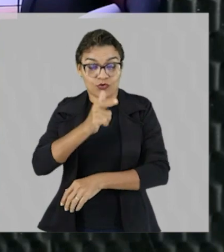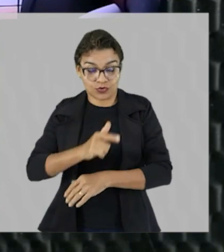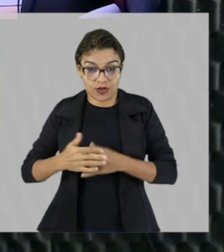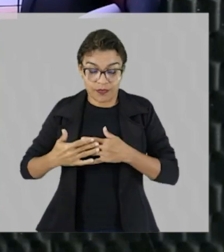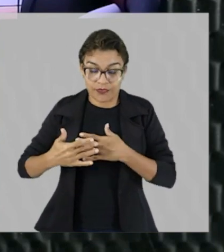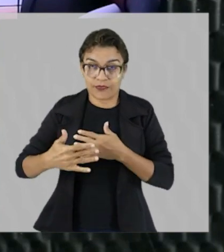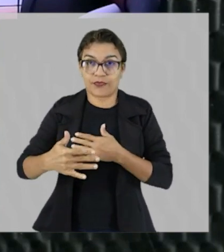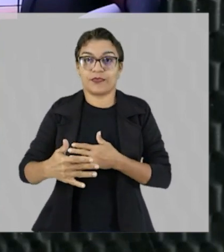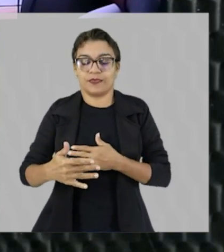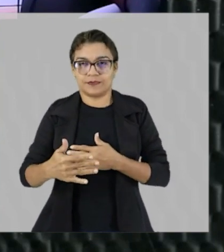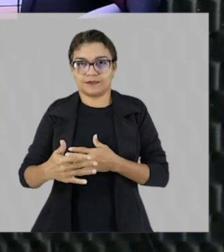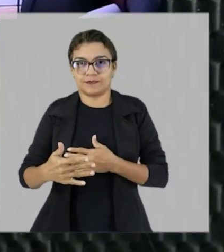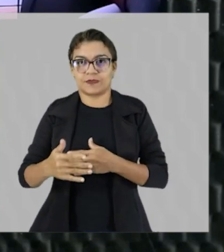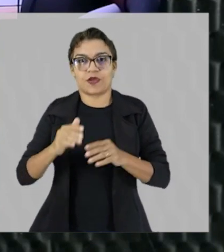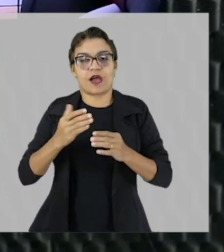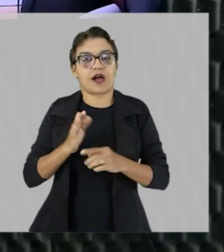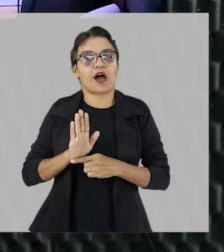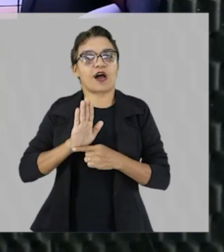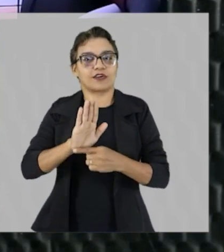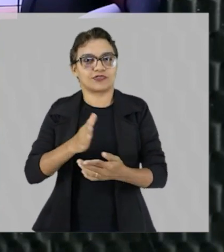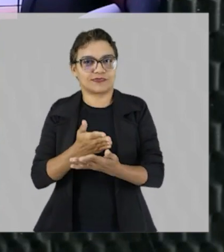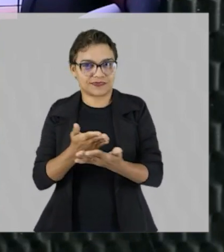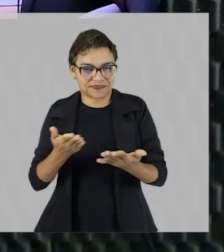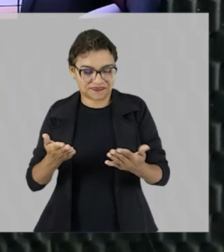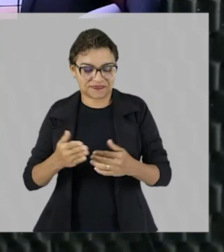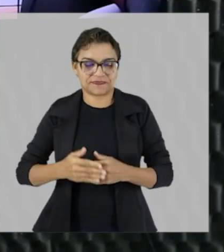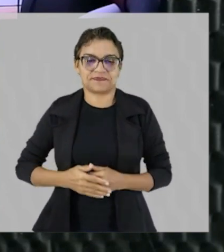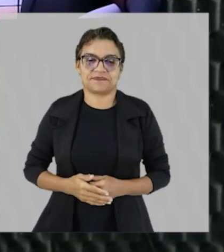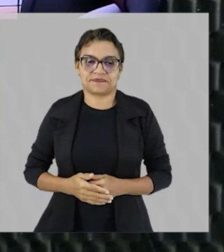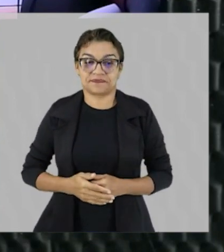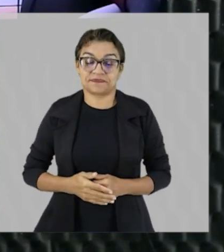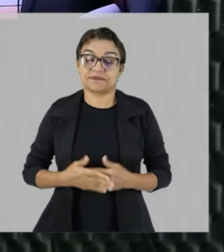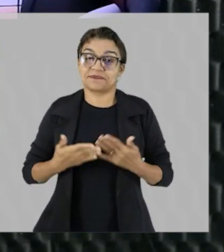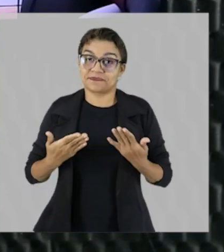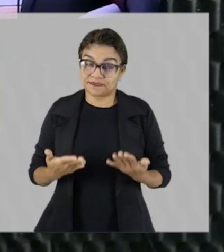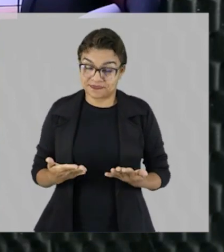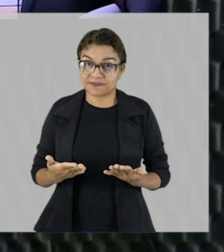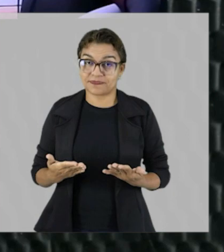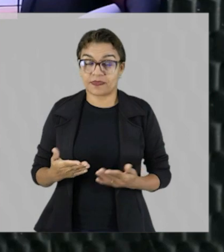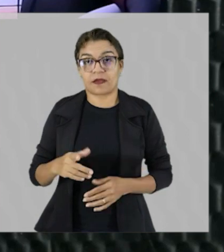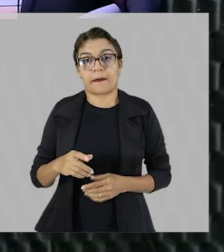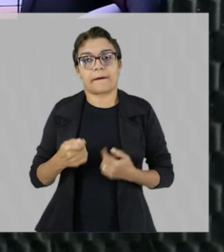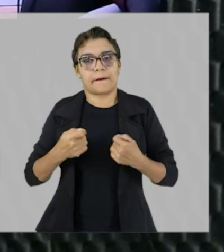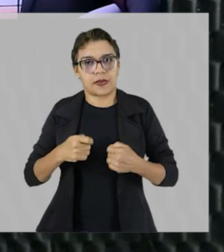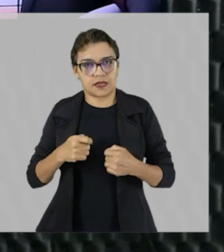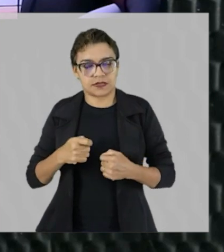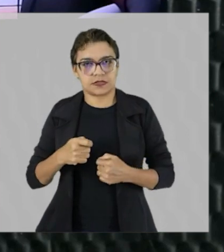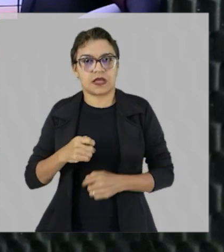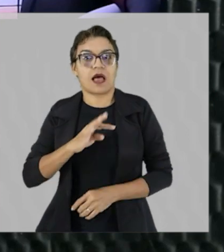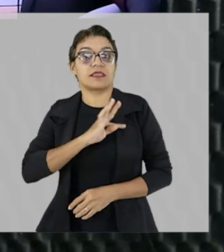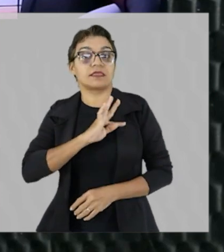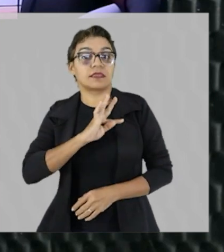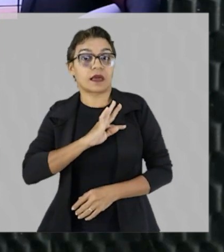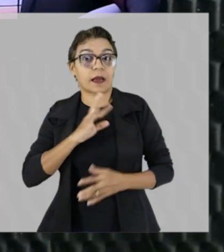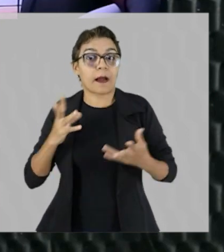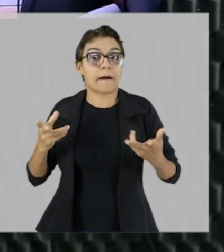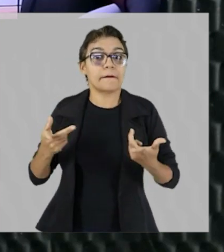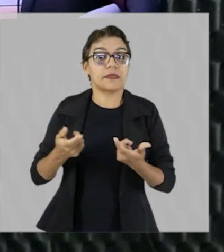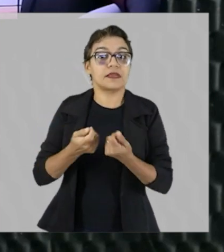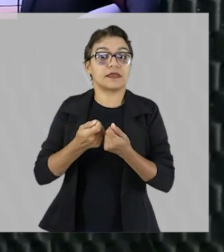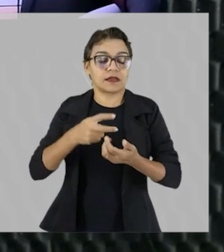para esse reforço de vocês. Bem, gente, técnicas de leitura, tá? É uma coisa que